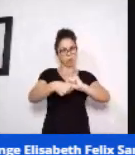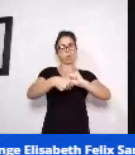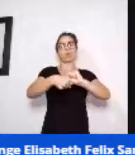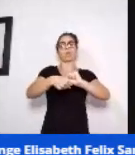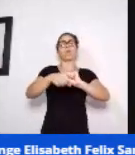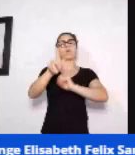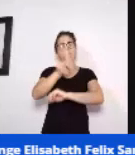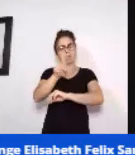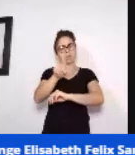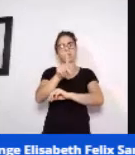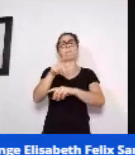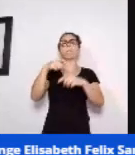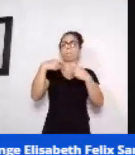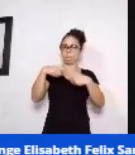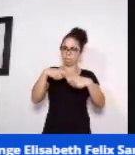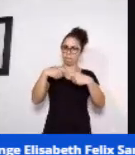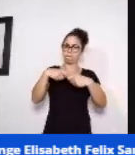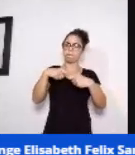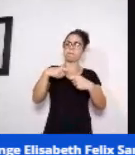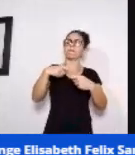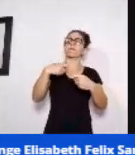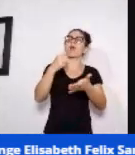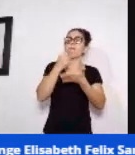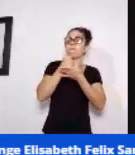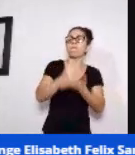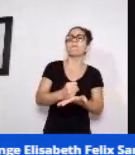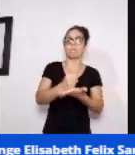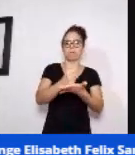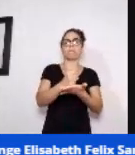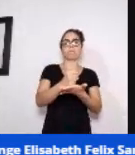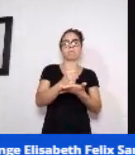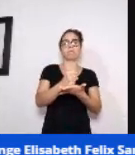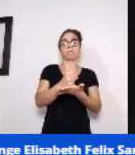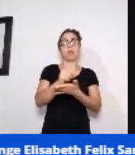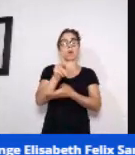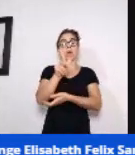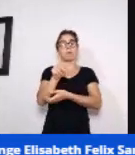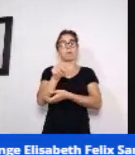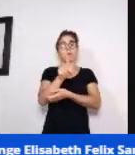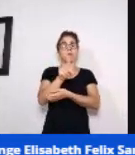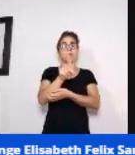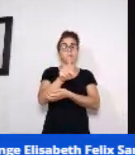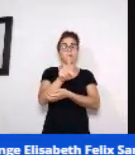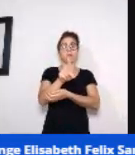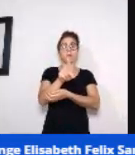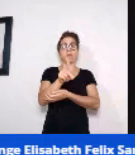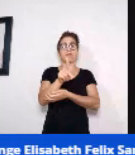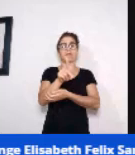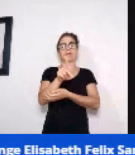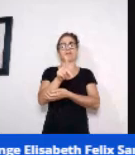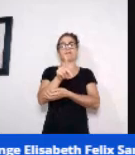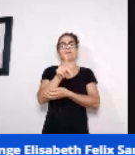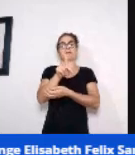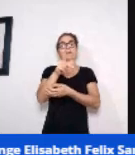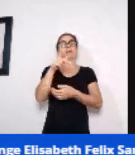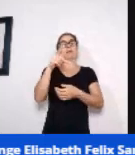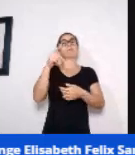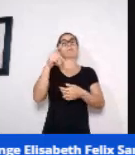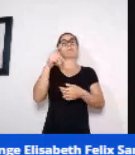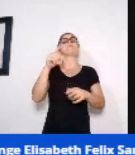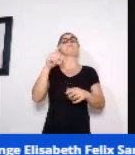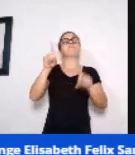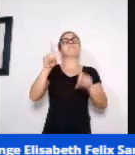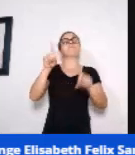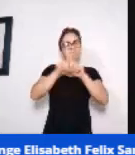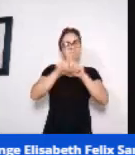de um respaldo para esse momento. Por quê? Os professores em si foram os maiores atingidos nesse momento de isolamento social no que